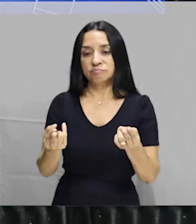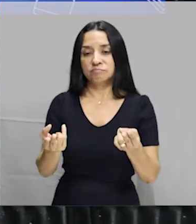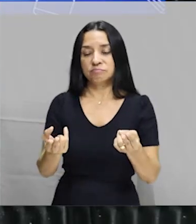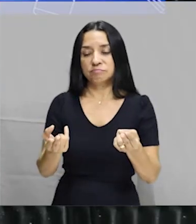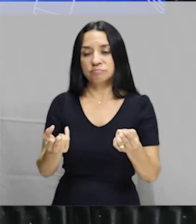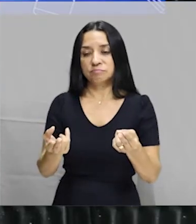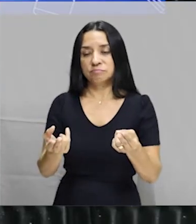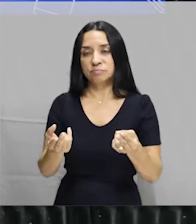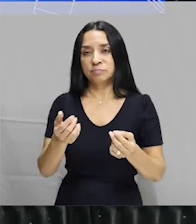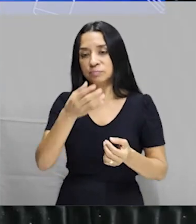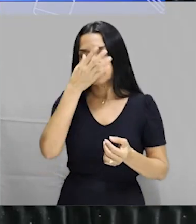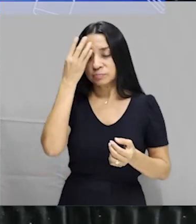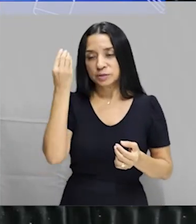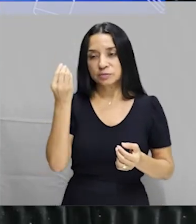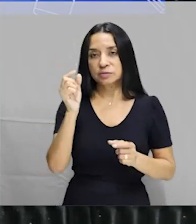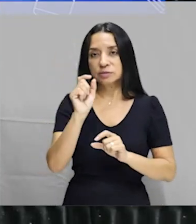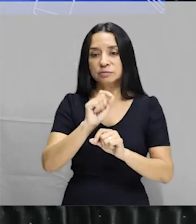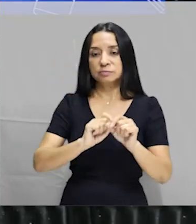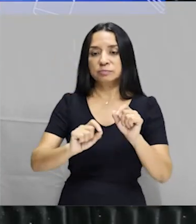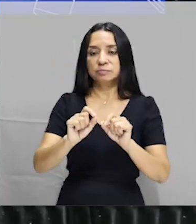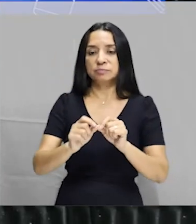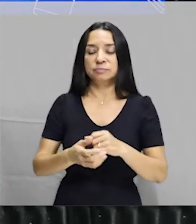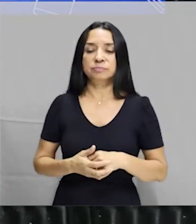Então, não esqueçam disso.